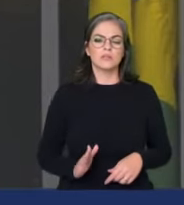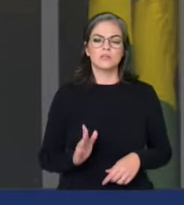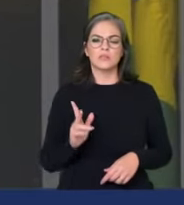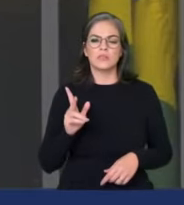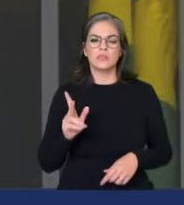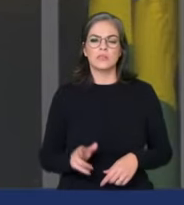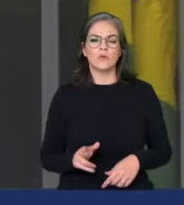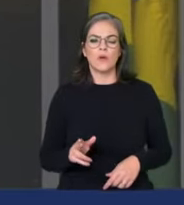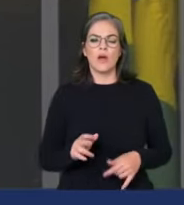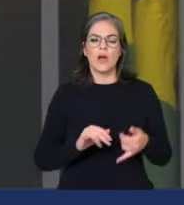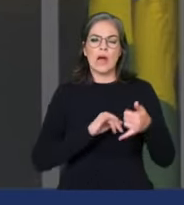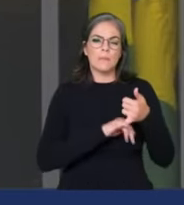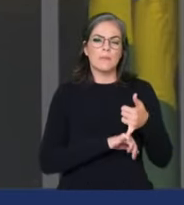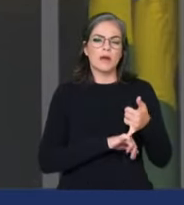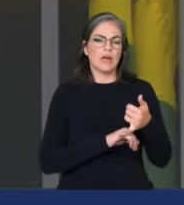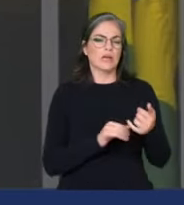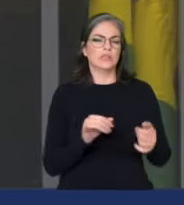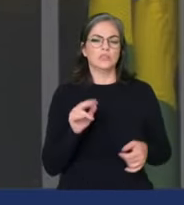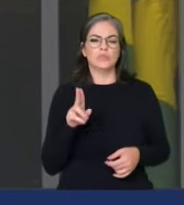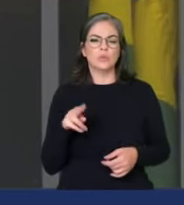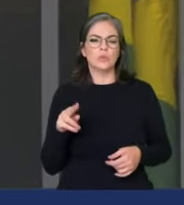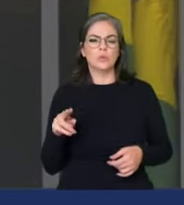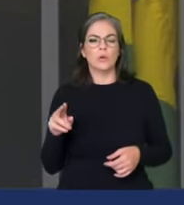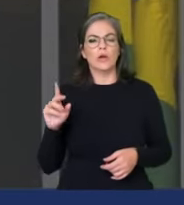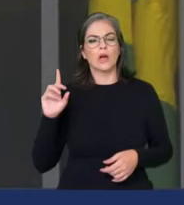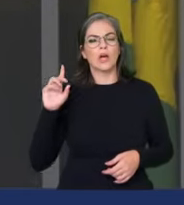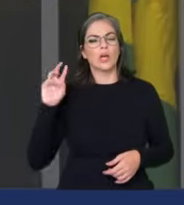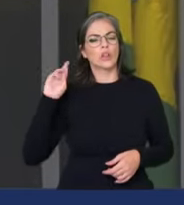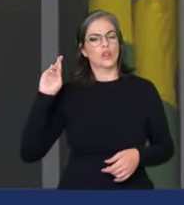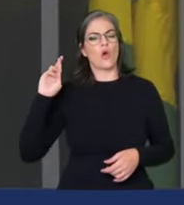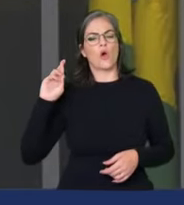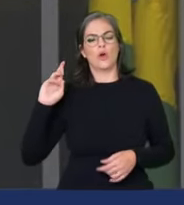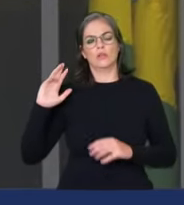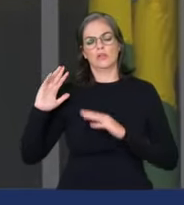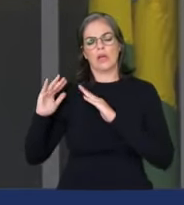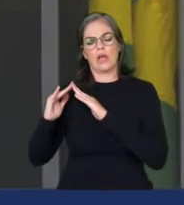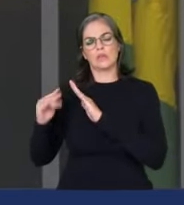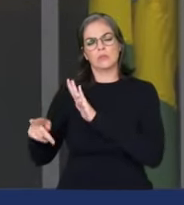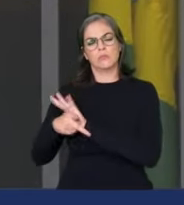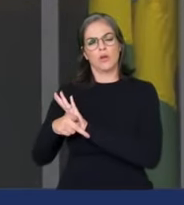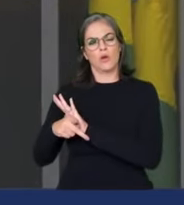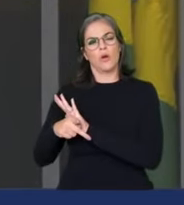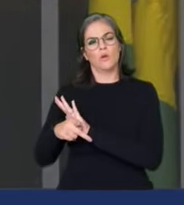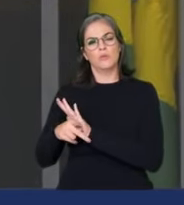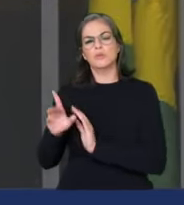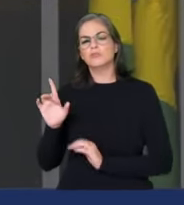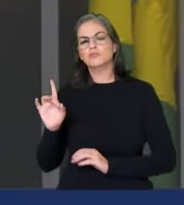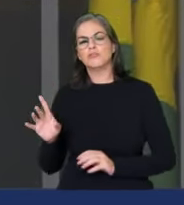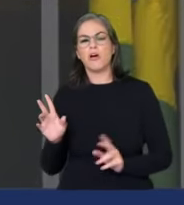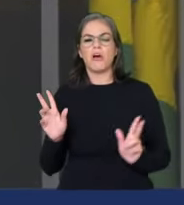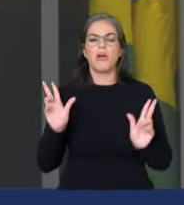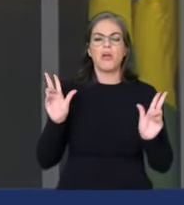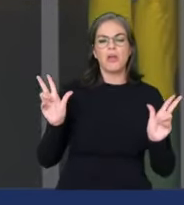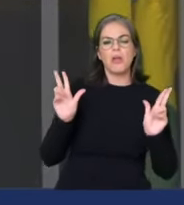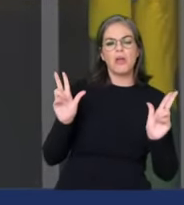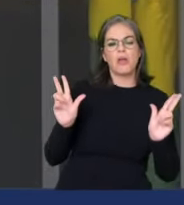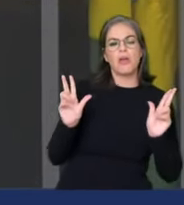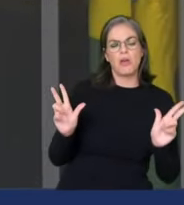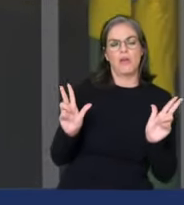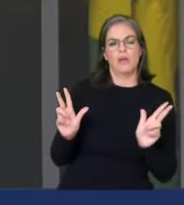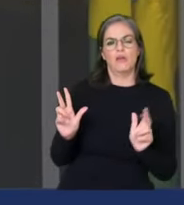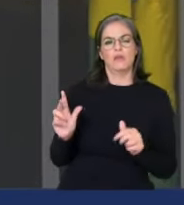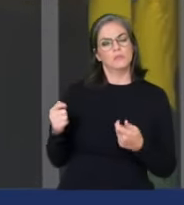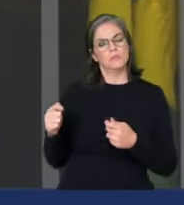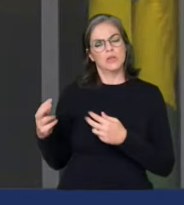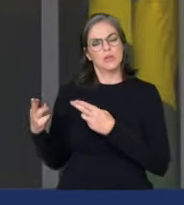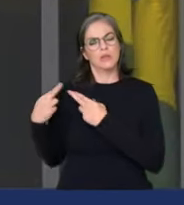brincando com faca. Chega de brincar com faca. Chega de fazer essa farra sem prestigiar